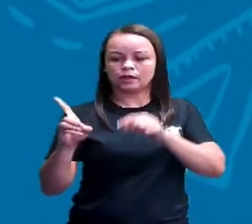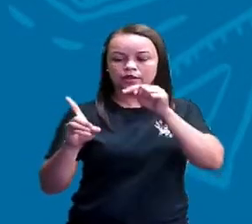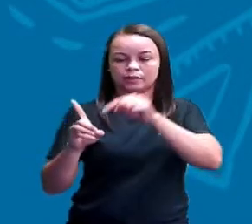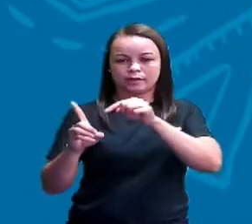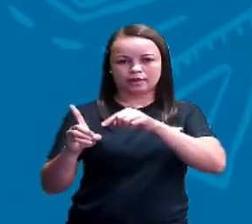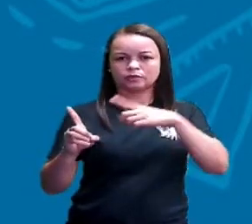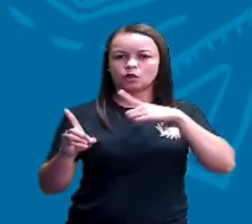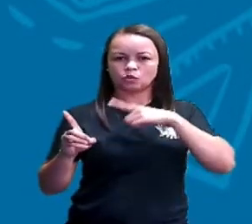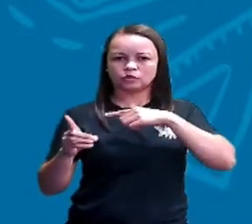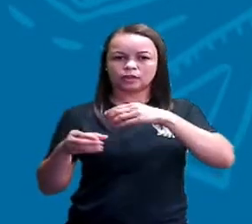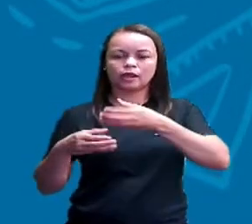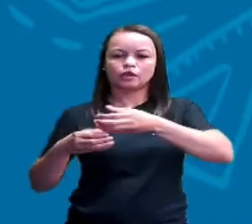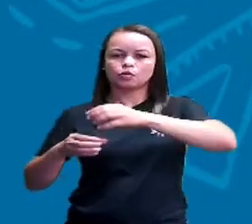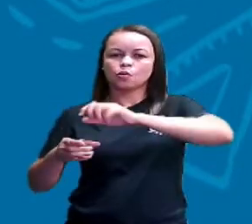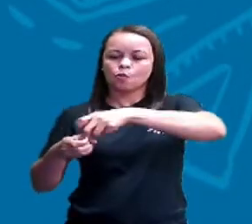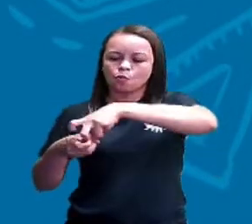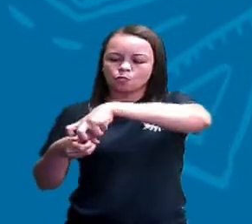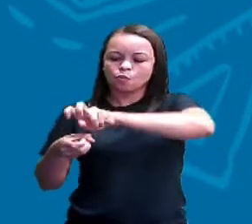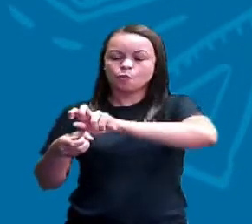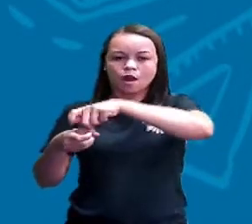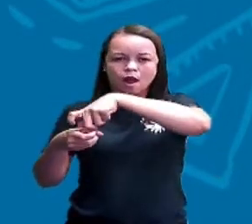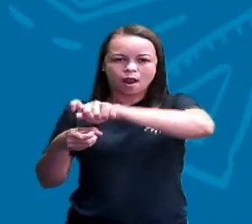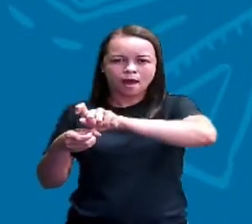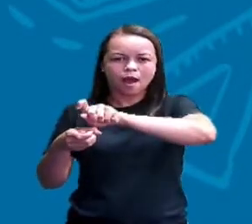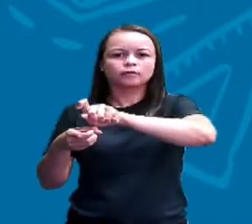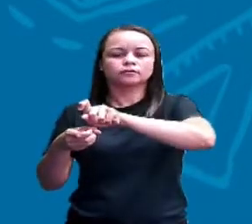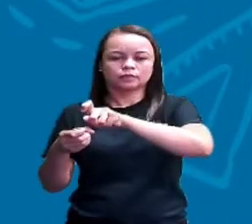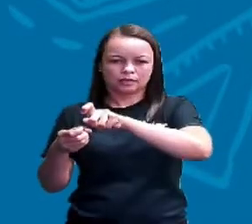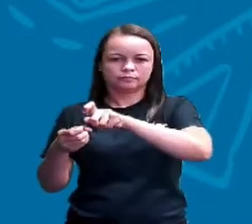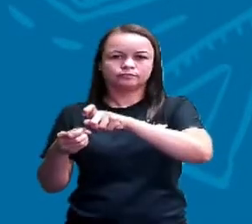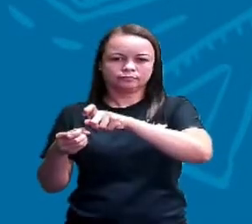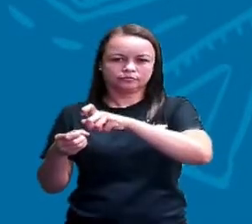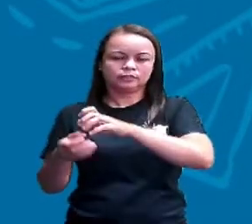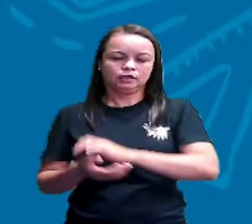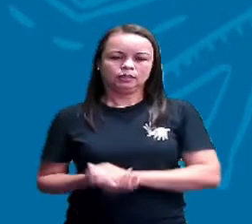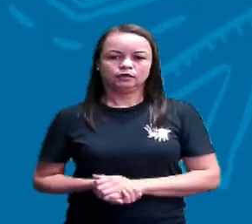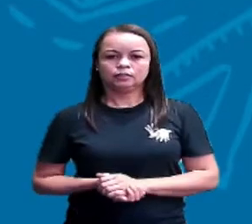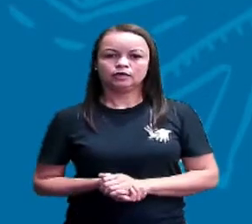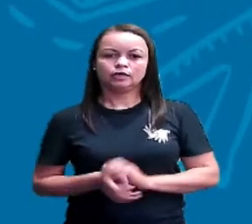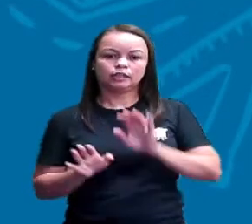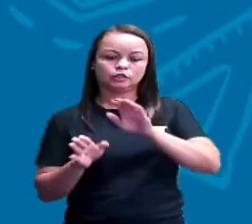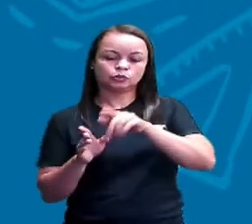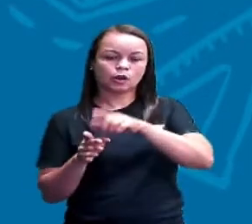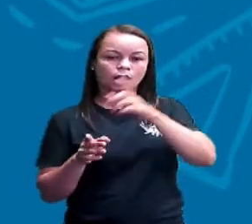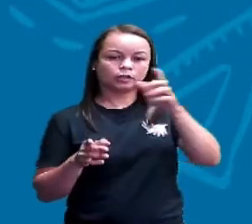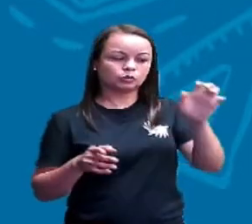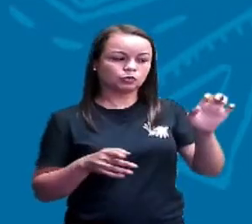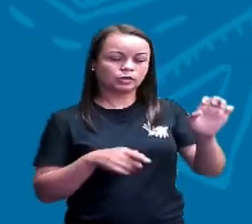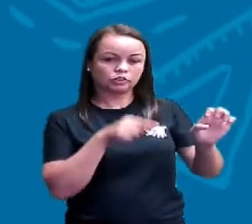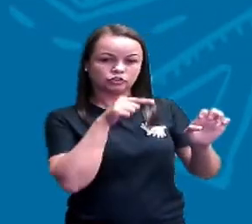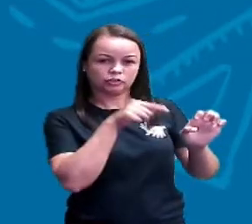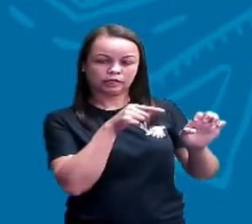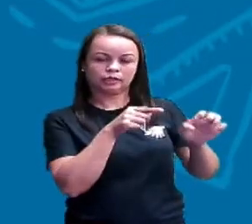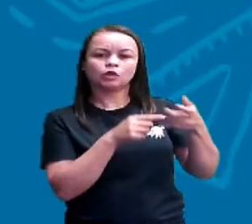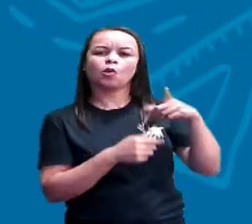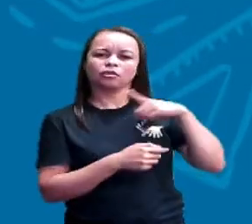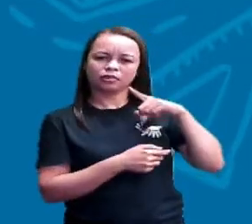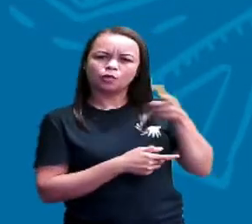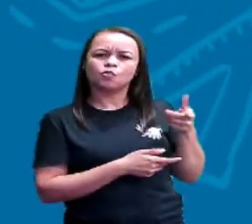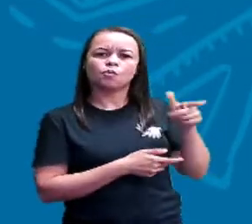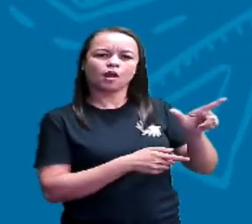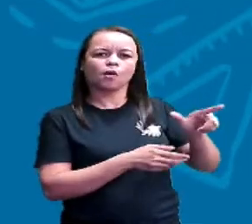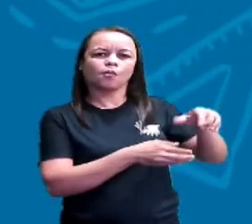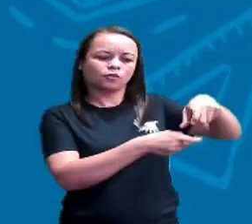uma latinha, tá certo? Uma latinha de alumínio. E do lado esquerdo eu tenho outra